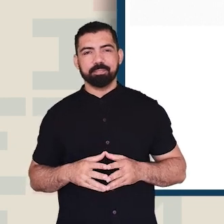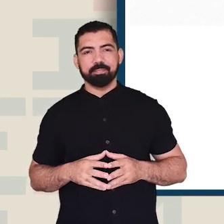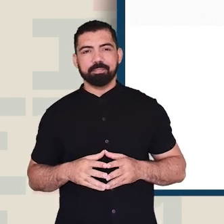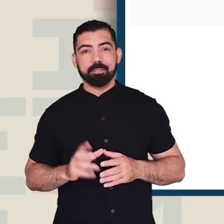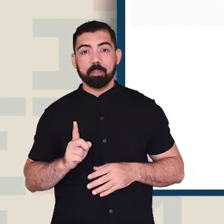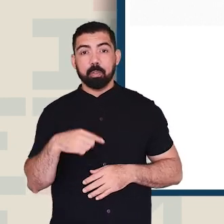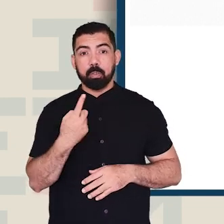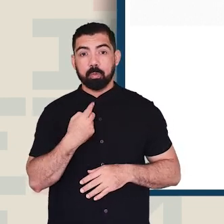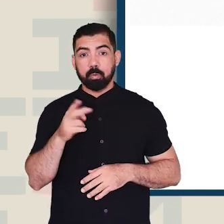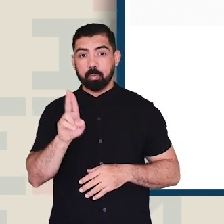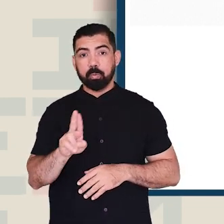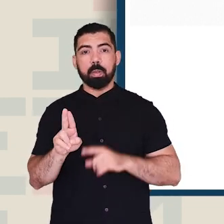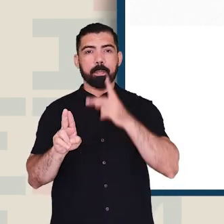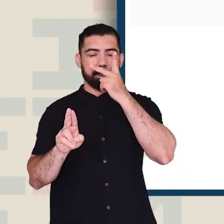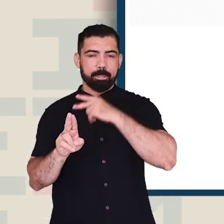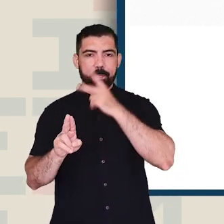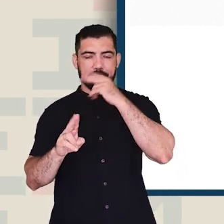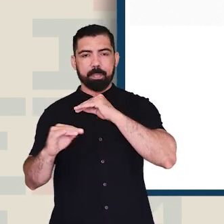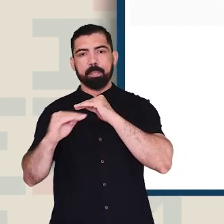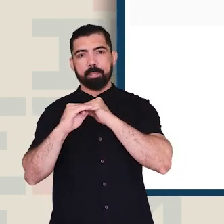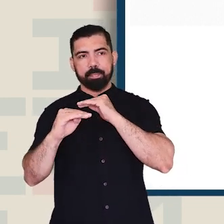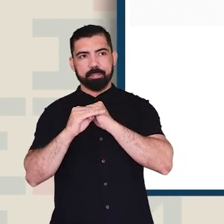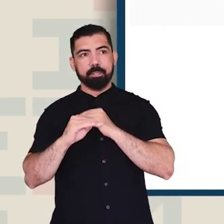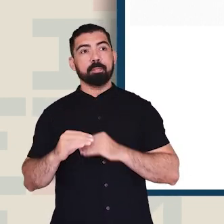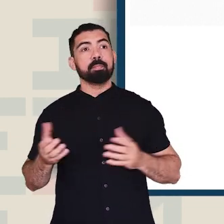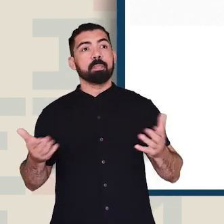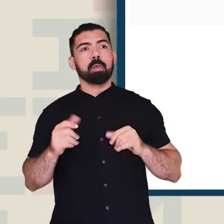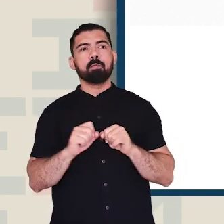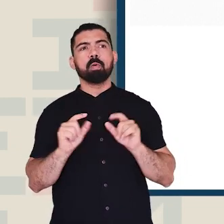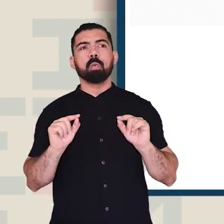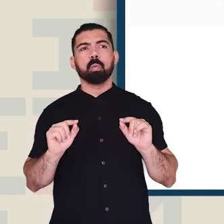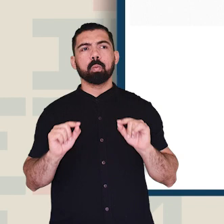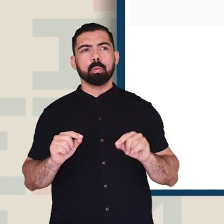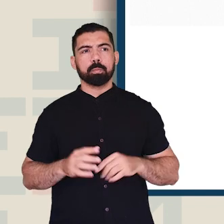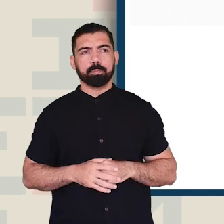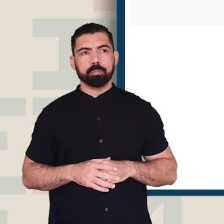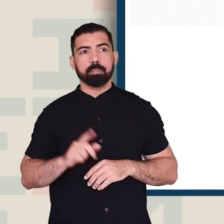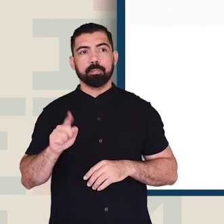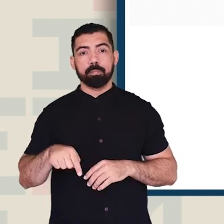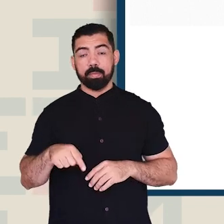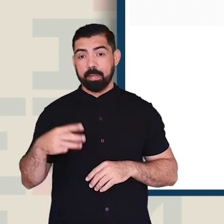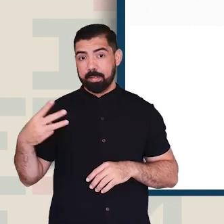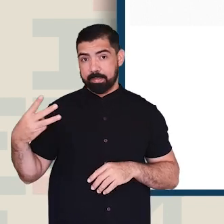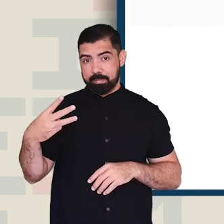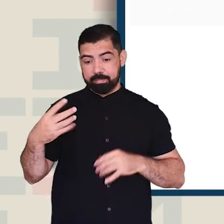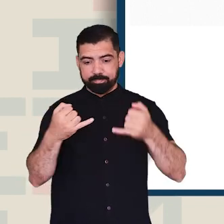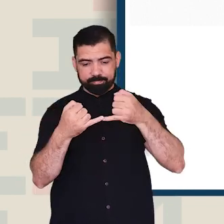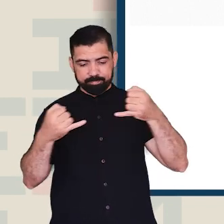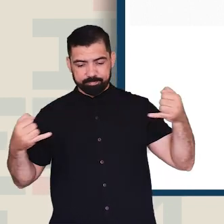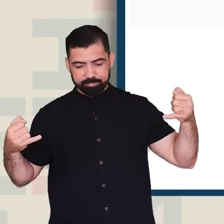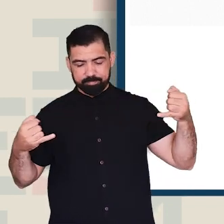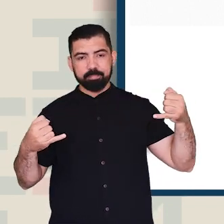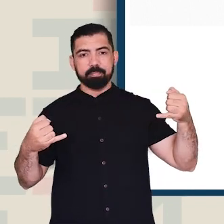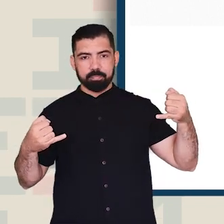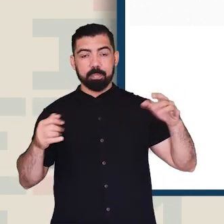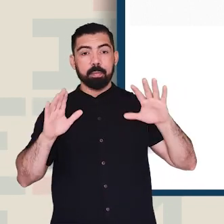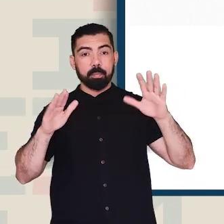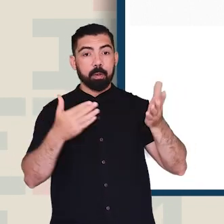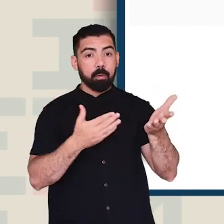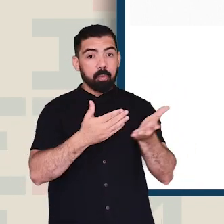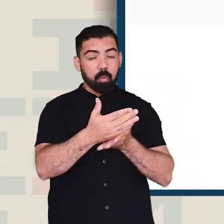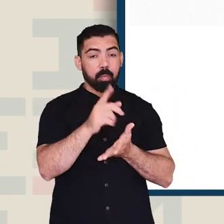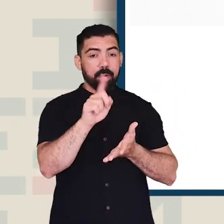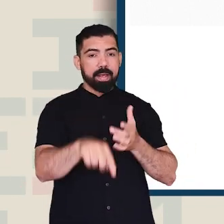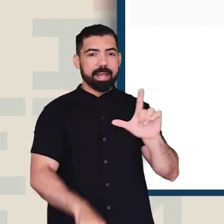o mesmo padrão, agora a gente vai fazer da terceira corda, ele começa da terça, ou seja,